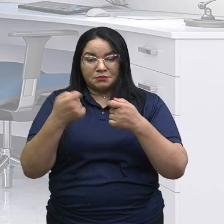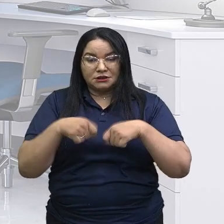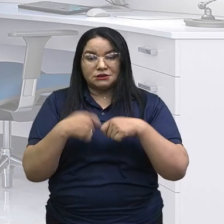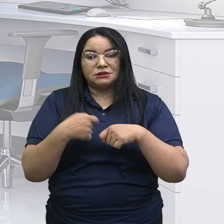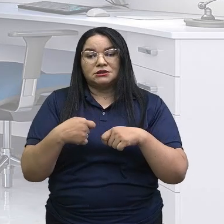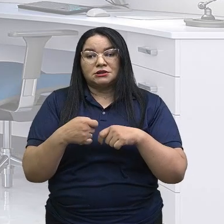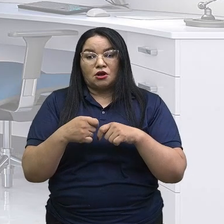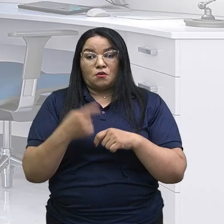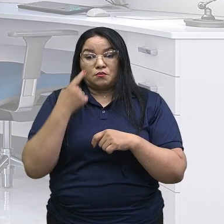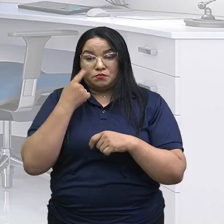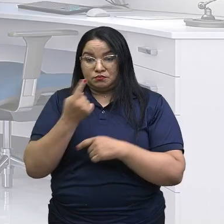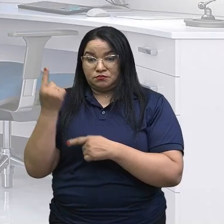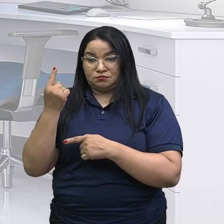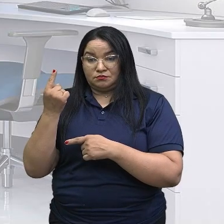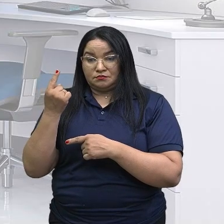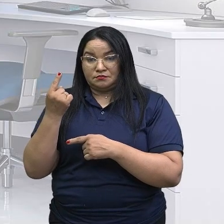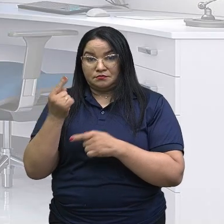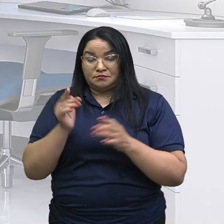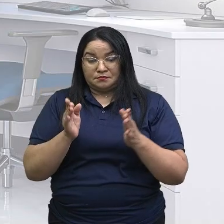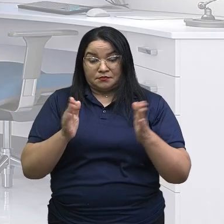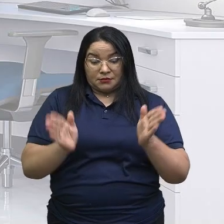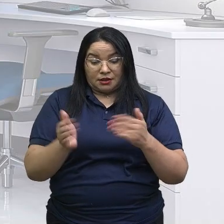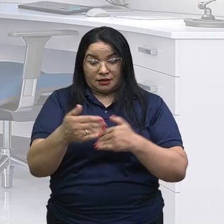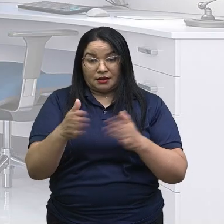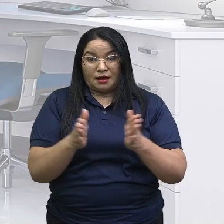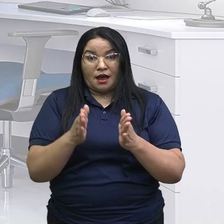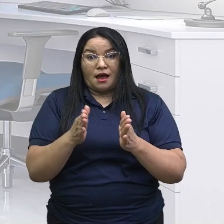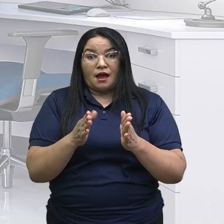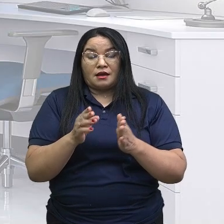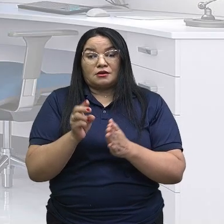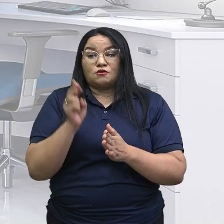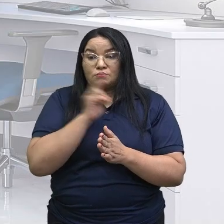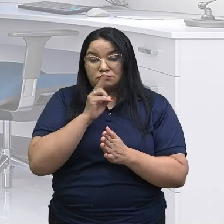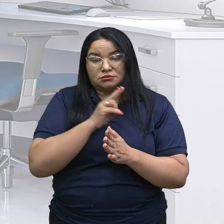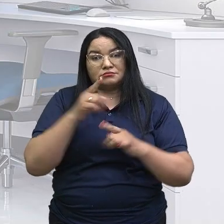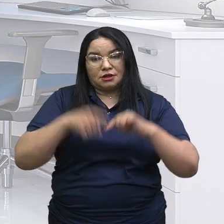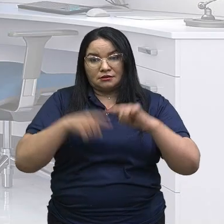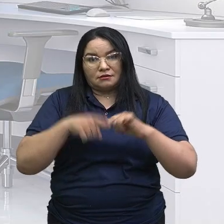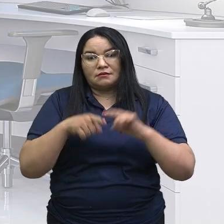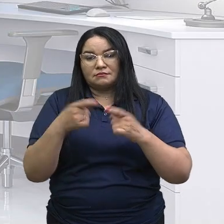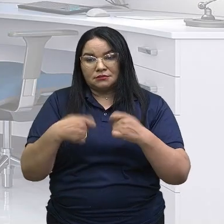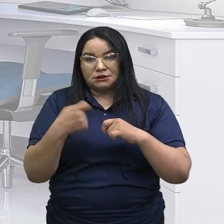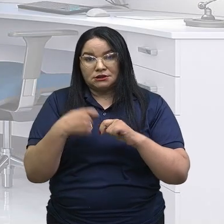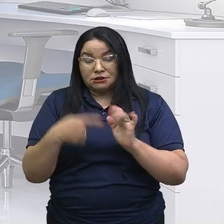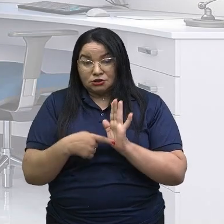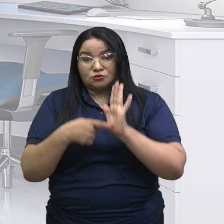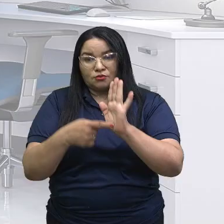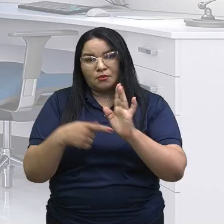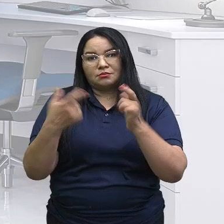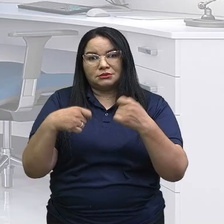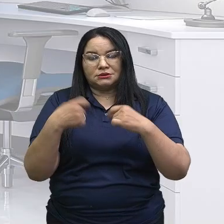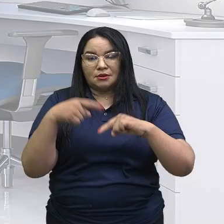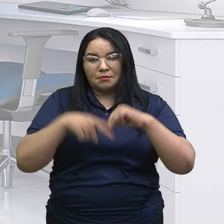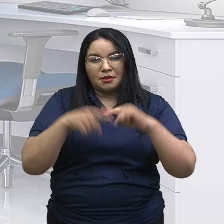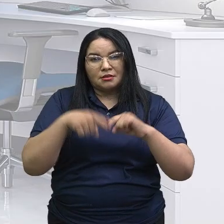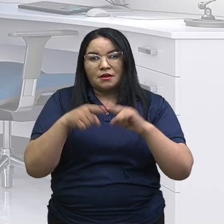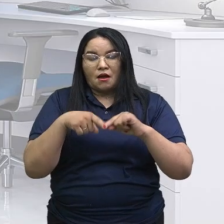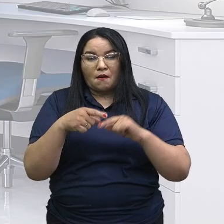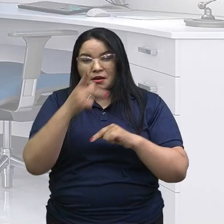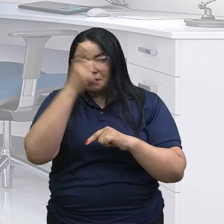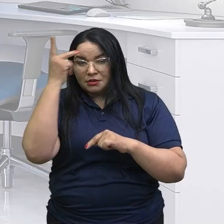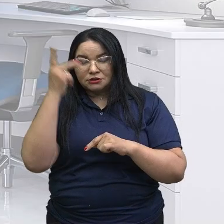primeiros socorros. Então, caso aconteça alguma coisa, é importante a gente ter um preparo ali das pessoas,